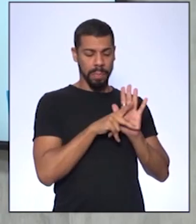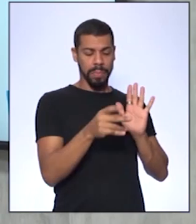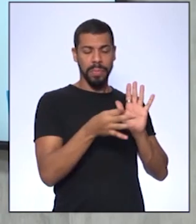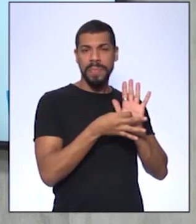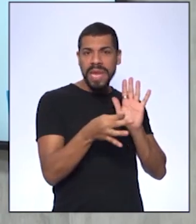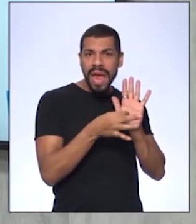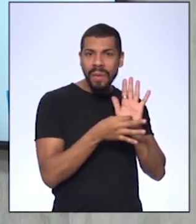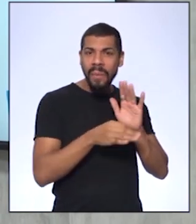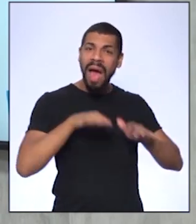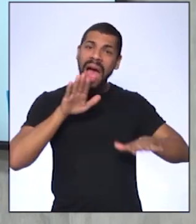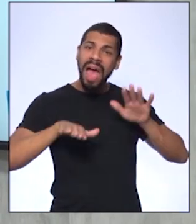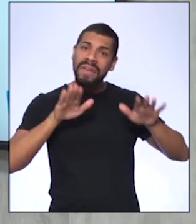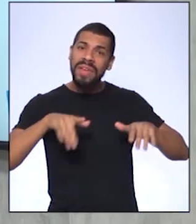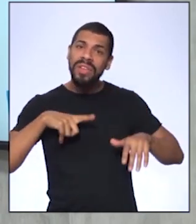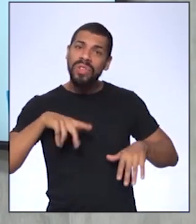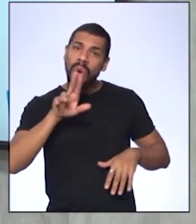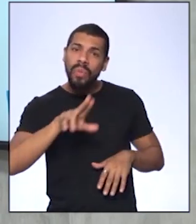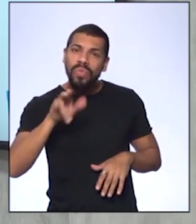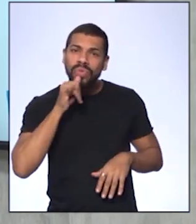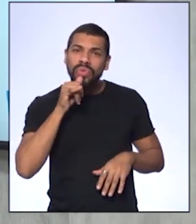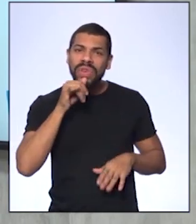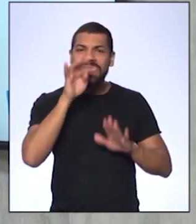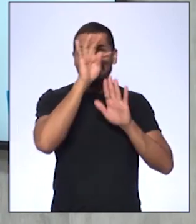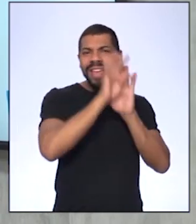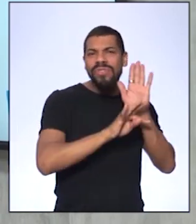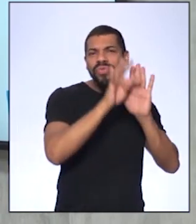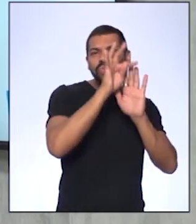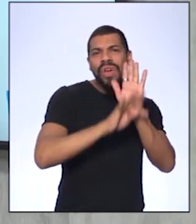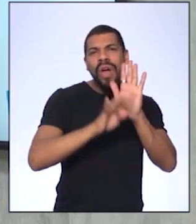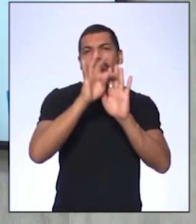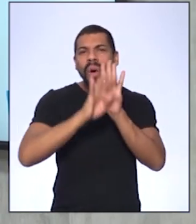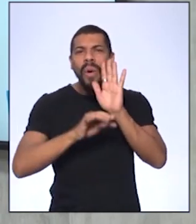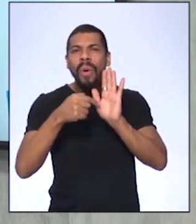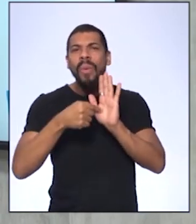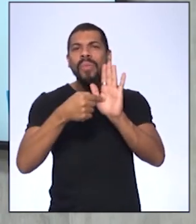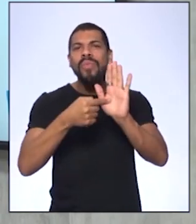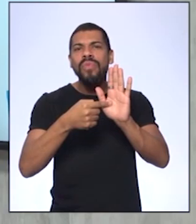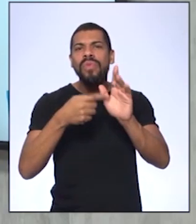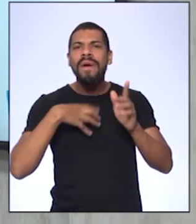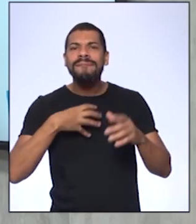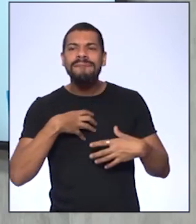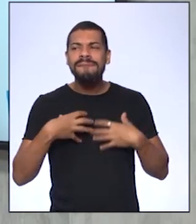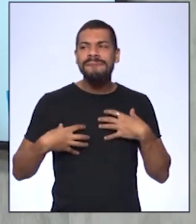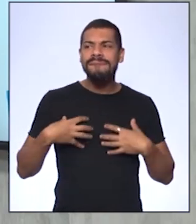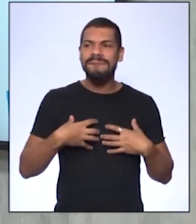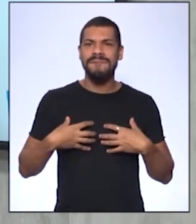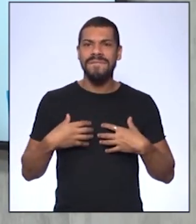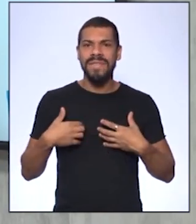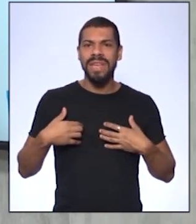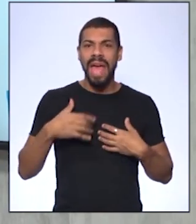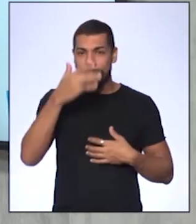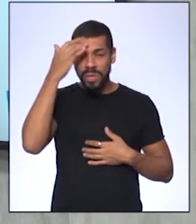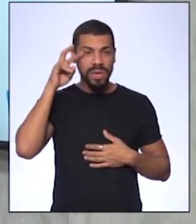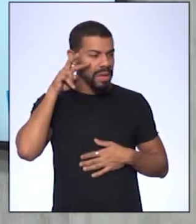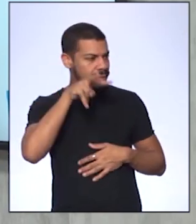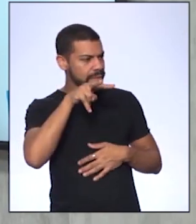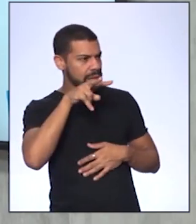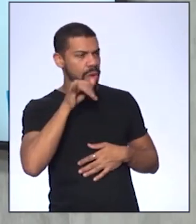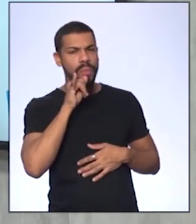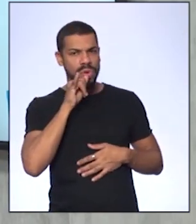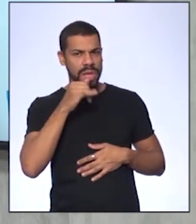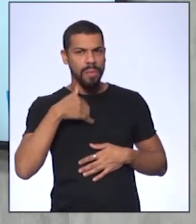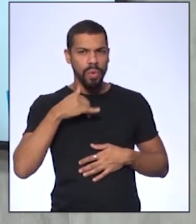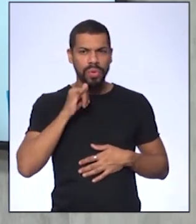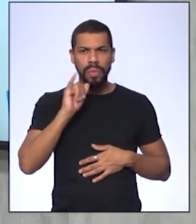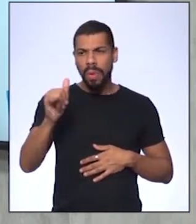o que eu estou fazendo é usando esse texto para gerar um comportamento em quem me escuta. Então, quando eu